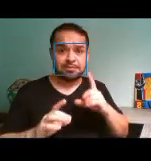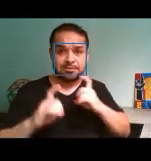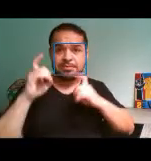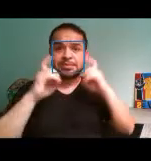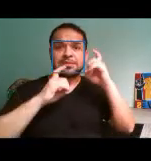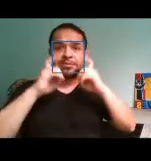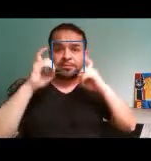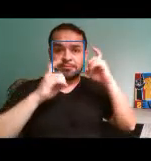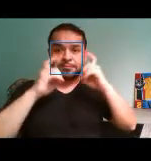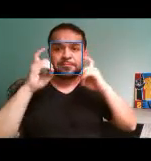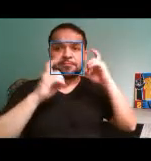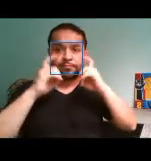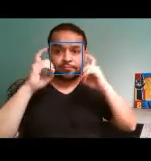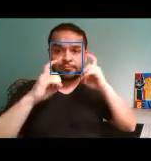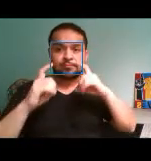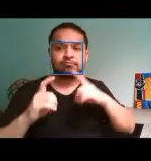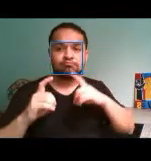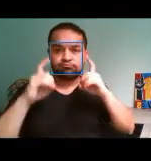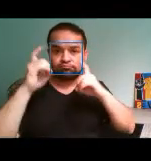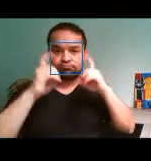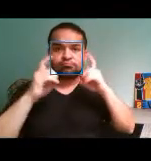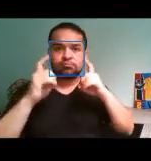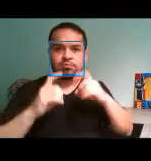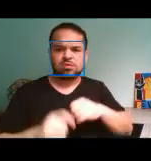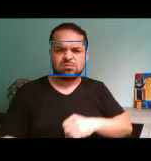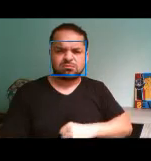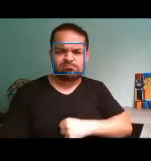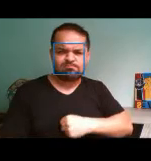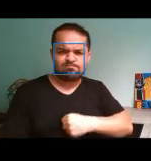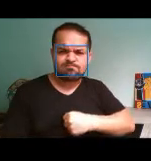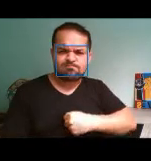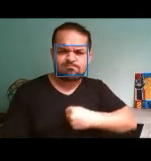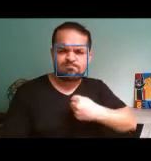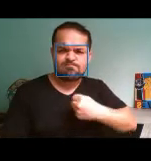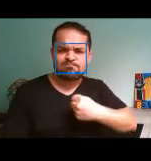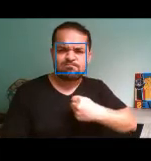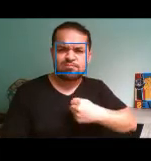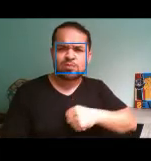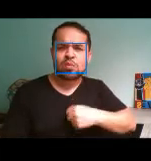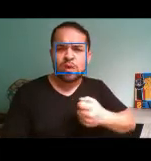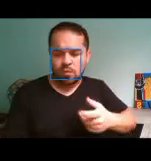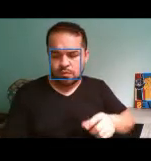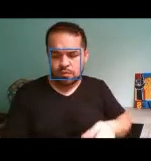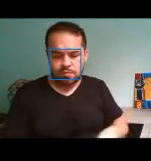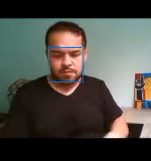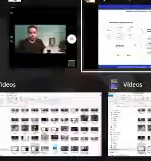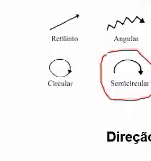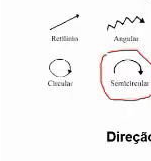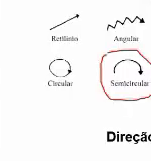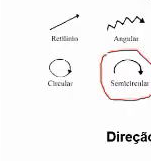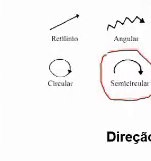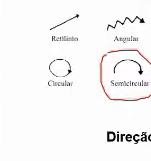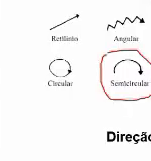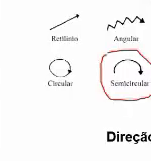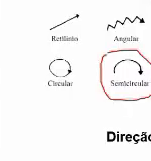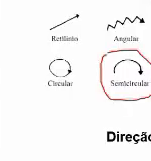não seria um caso de retenção, seria um caso aqui de tensão, né? O movimento é tenso,